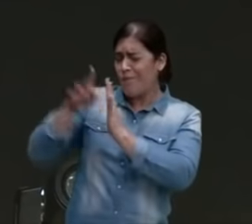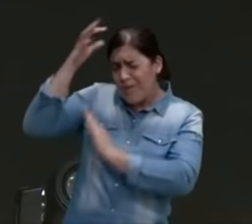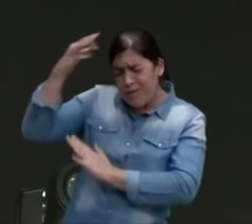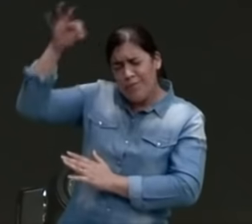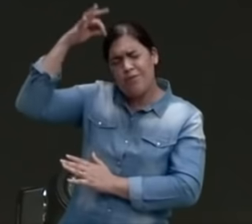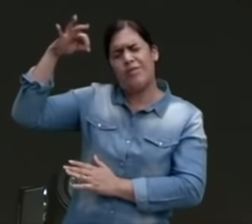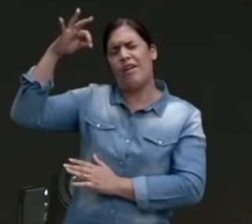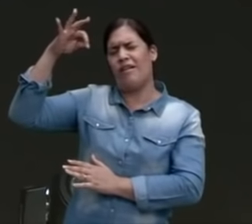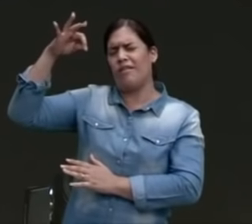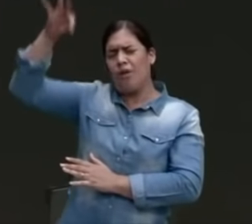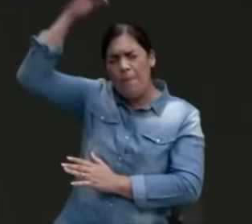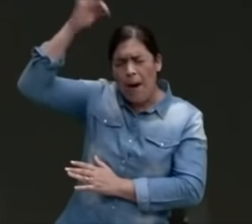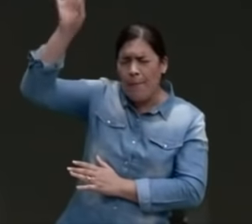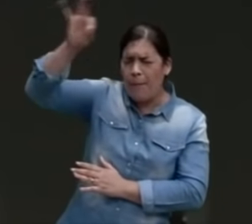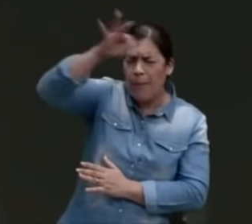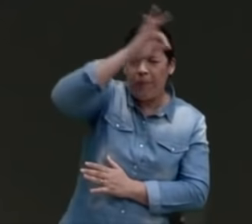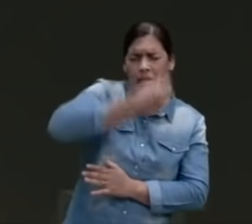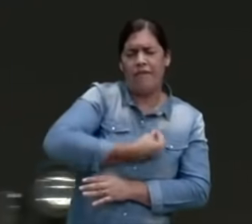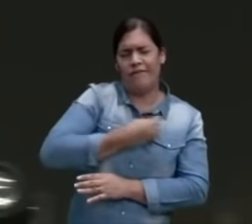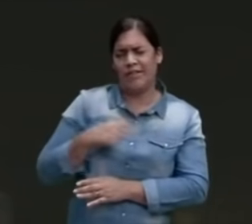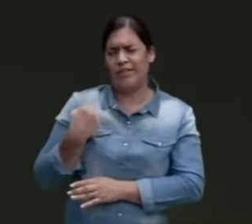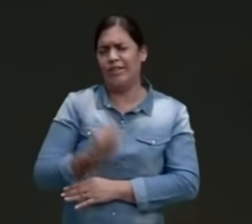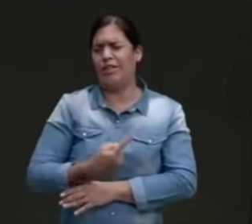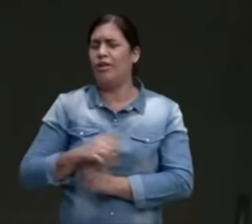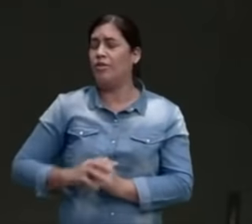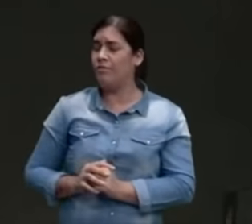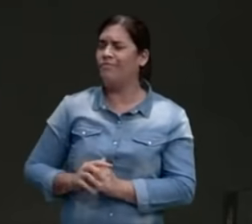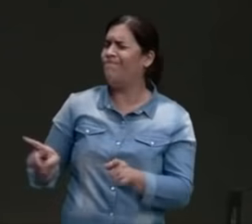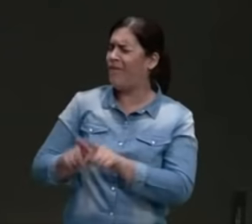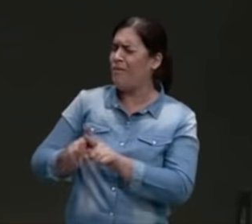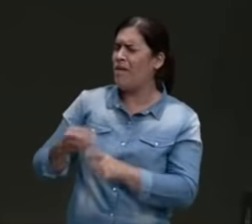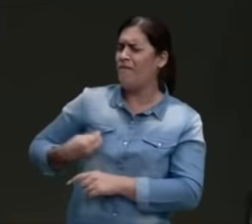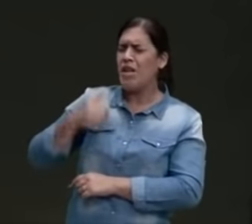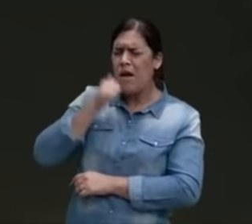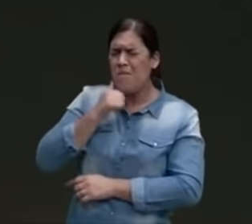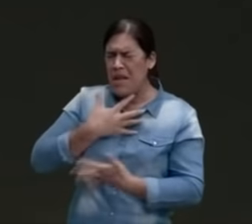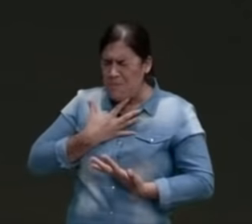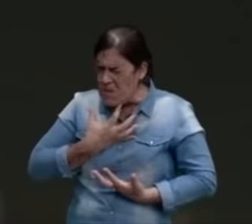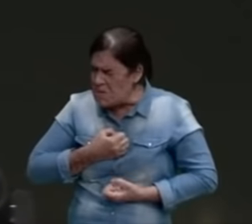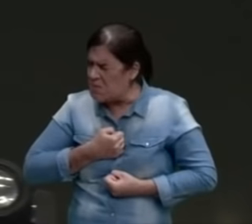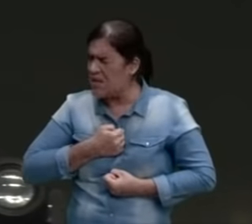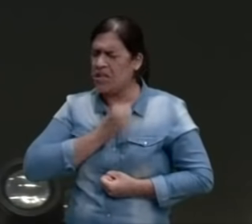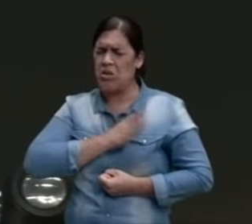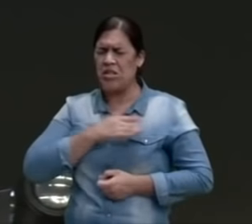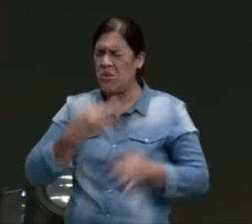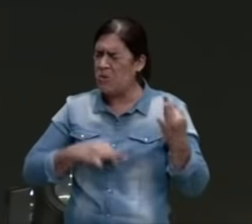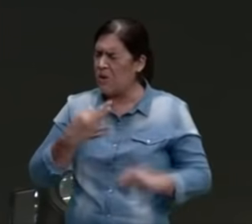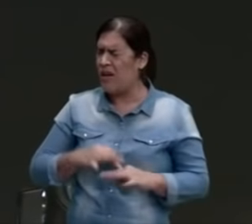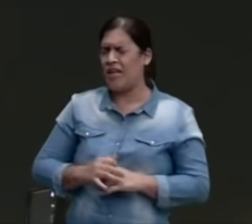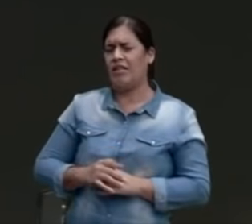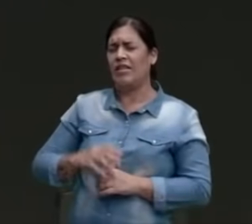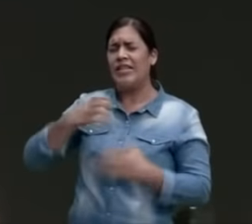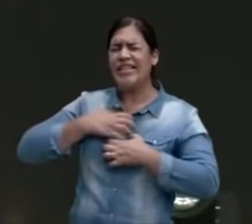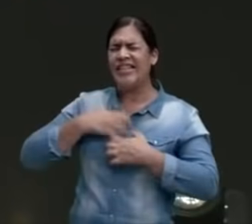repouse sobre as nossas vidas, Pai. Sobre essa mulher que está amargurada, que está com o coração doendo, que ela possa sentir